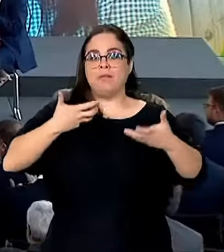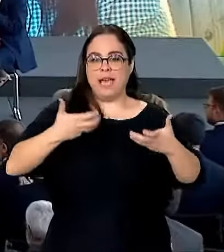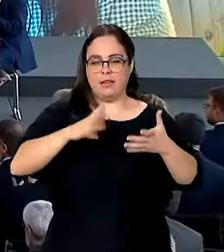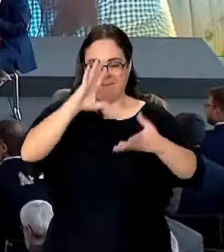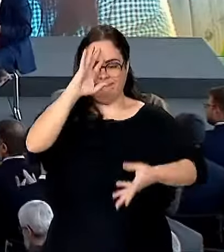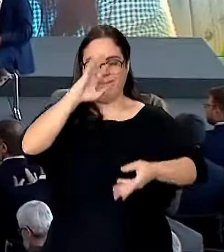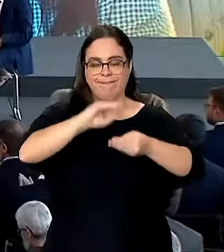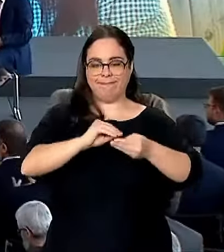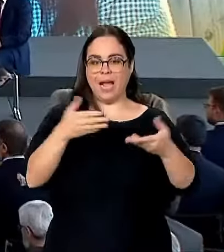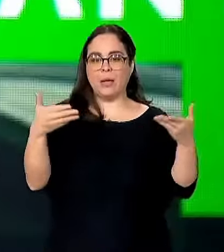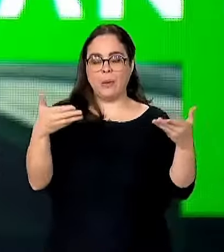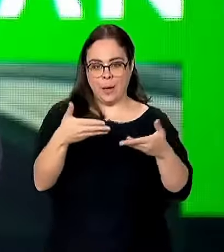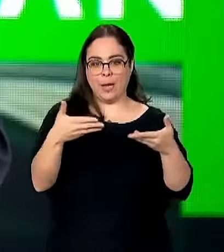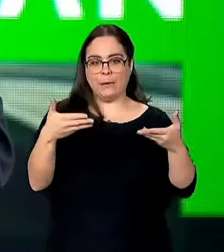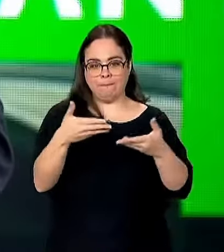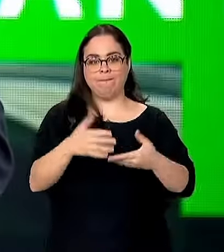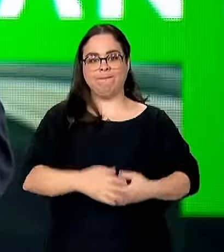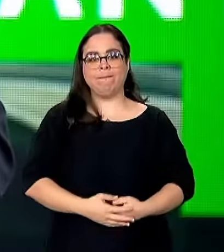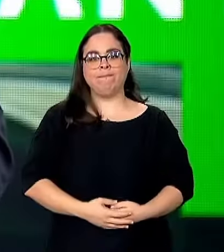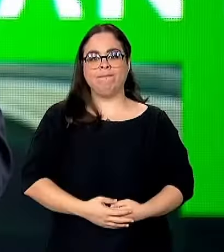terminar.